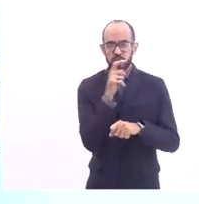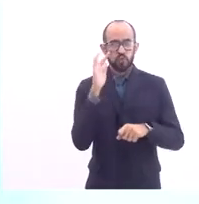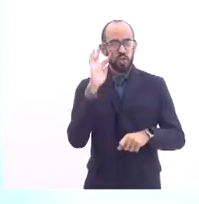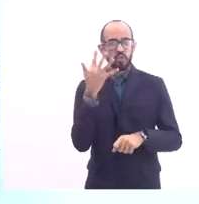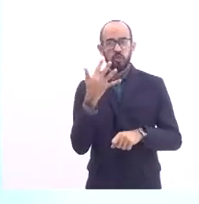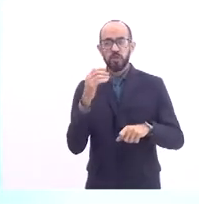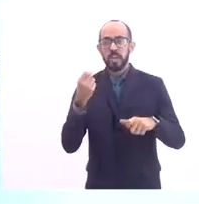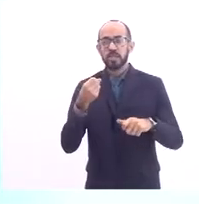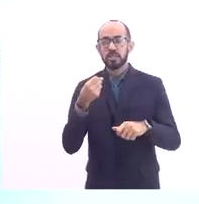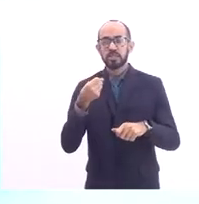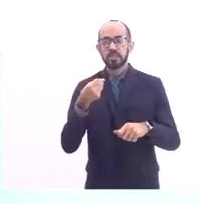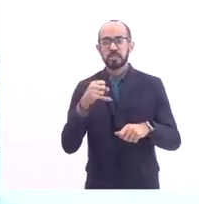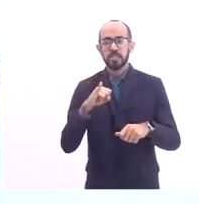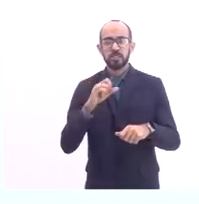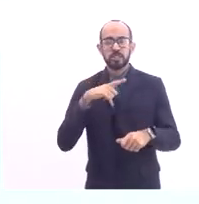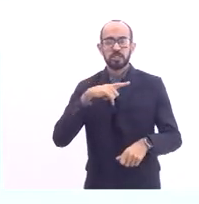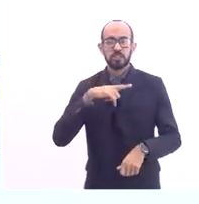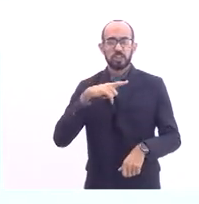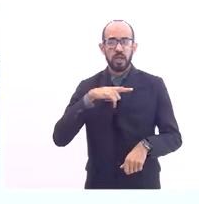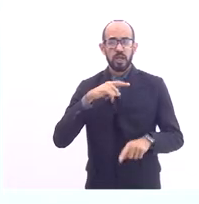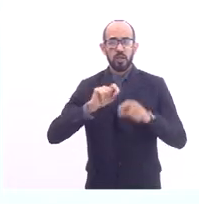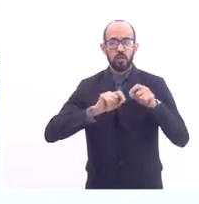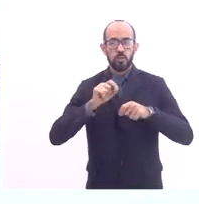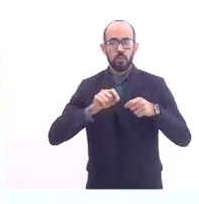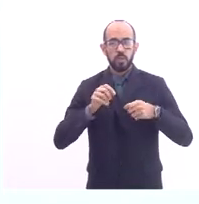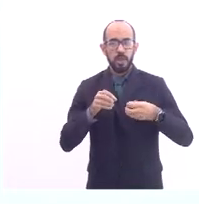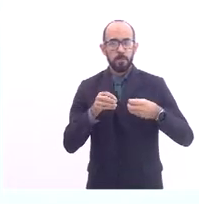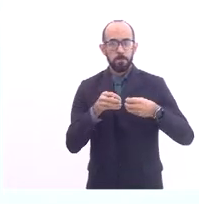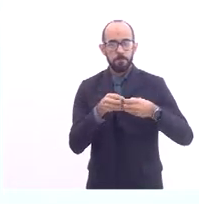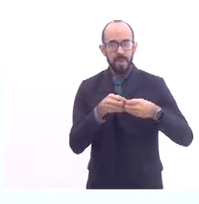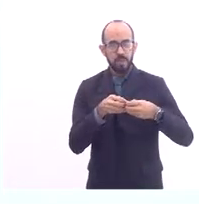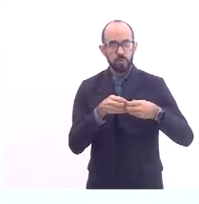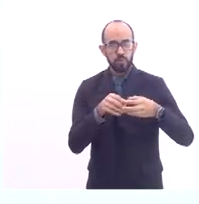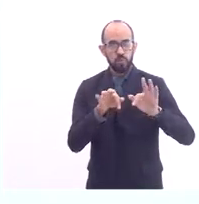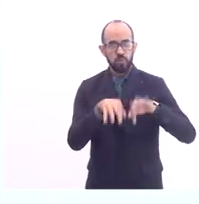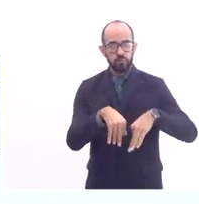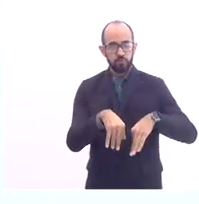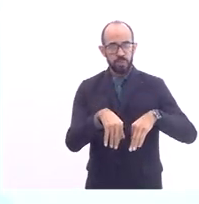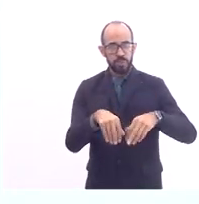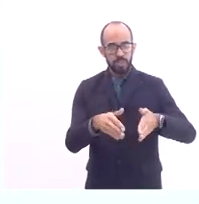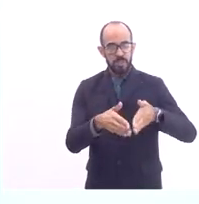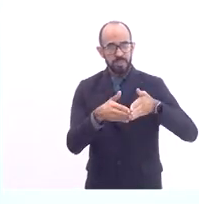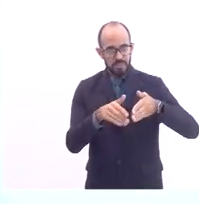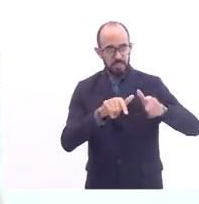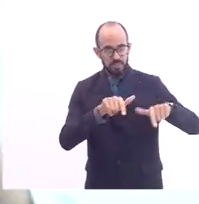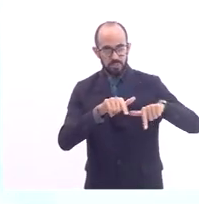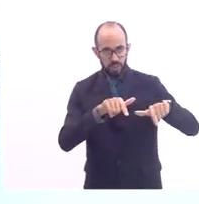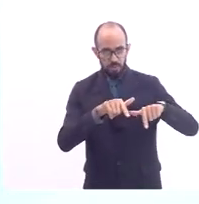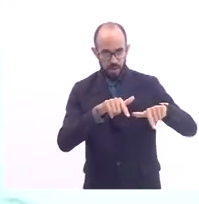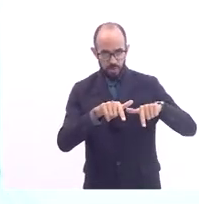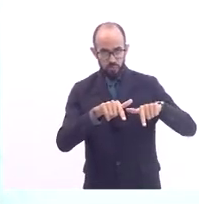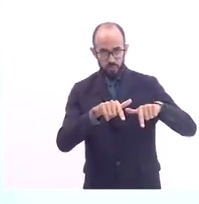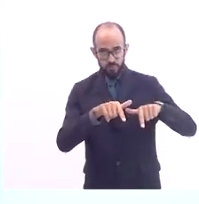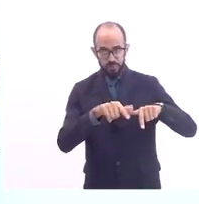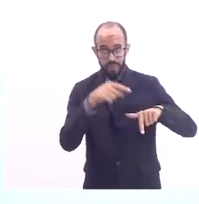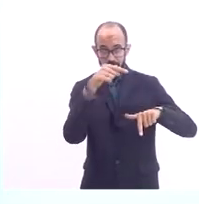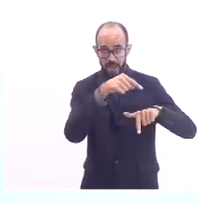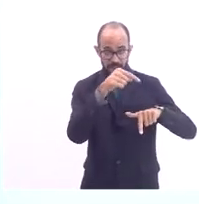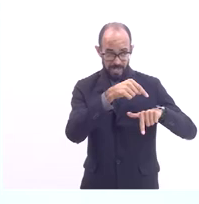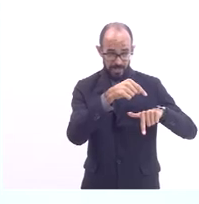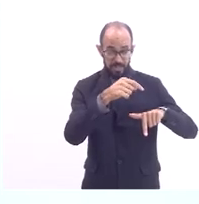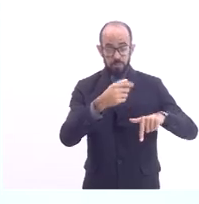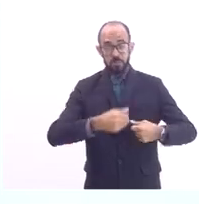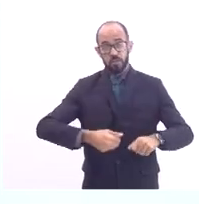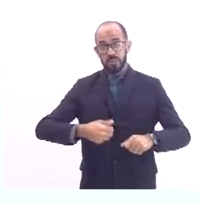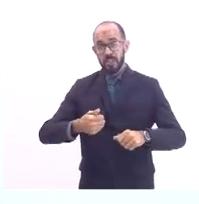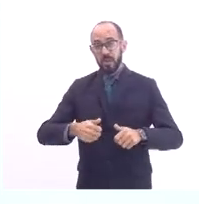nós temos as vésperas de uma finalização da concessão. O fato é que essa concessão, até por ser uma das primeiras do Brasil,